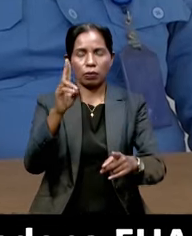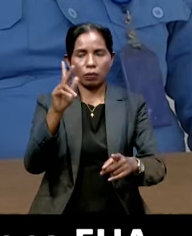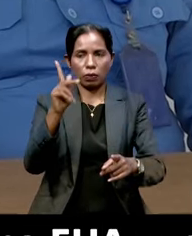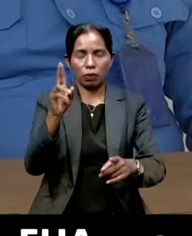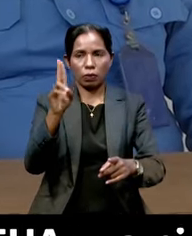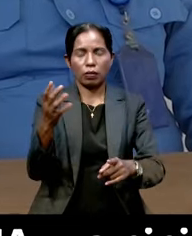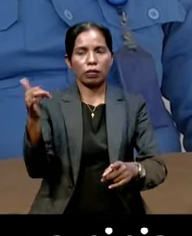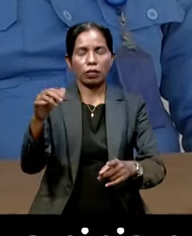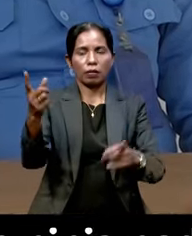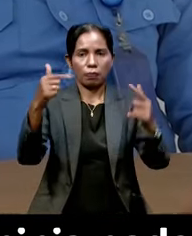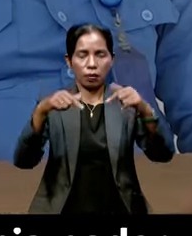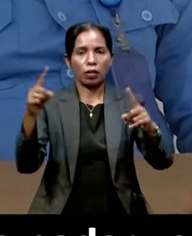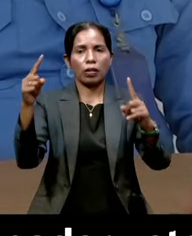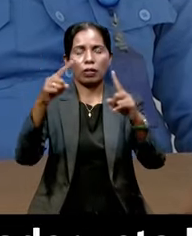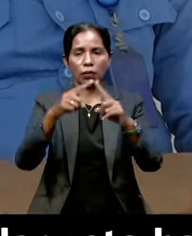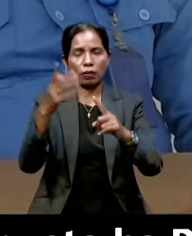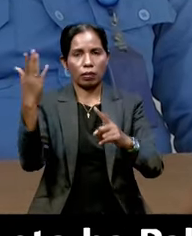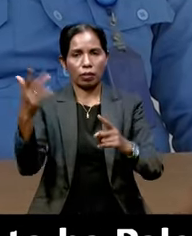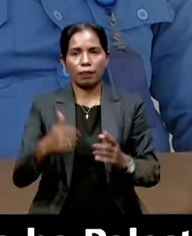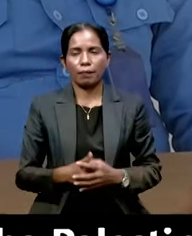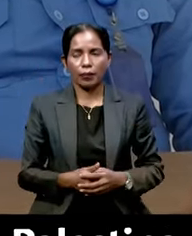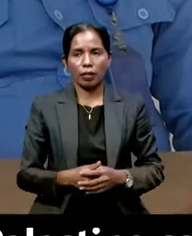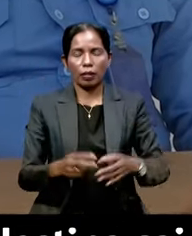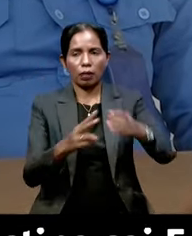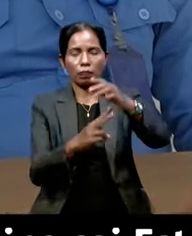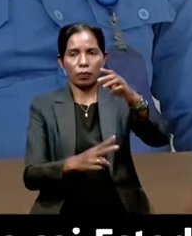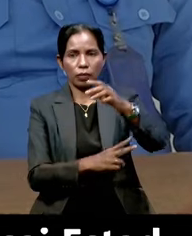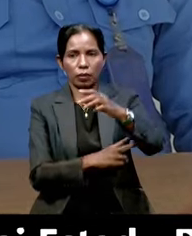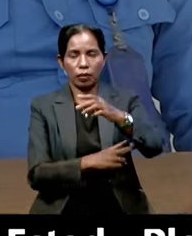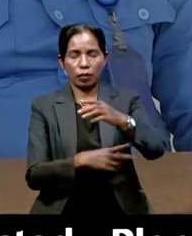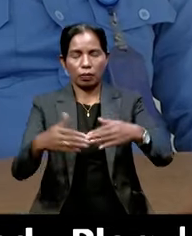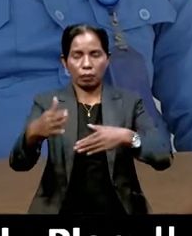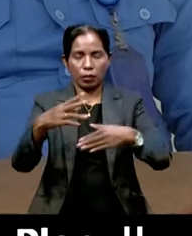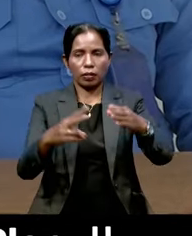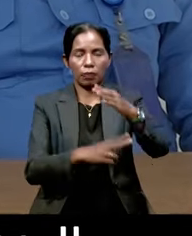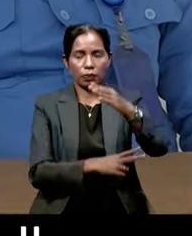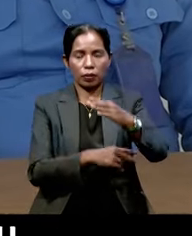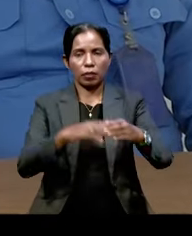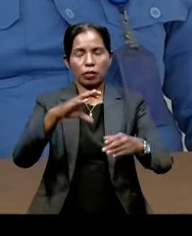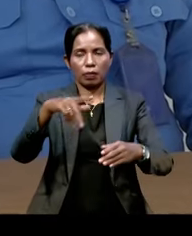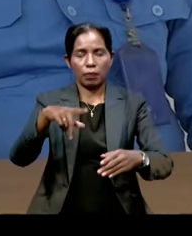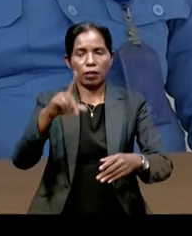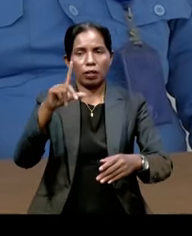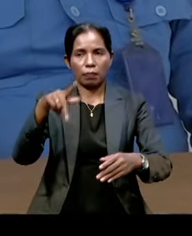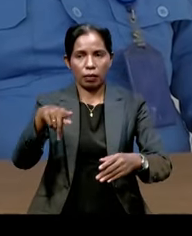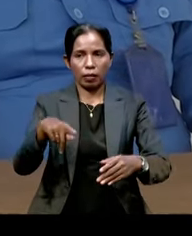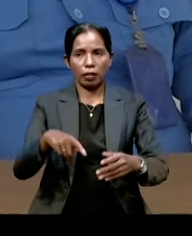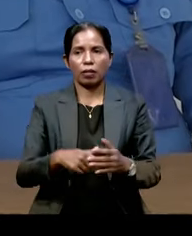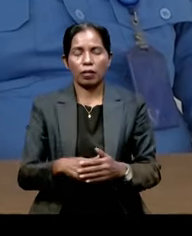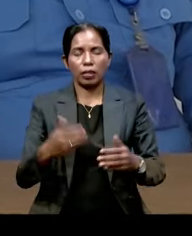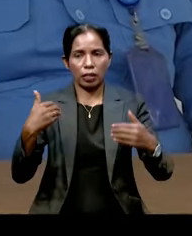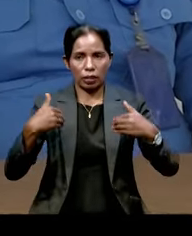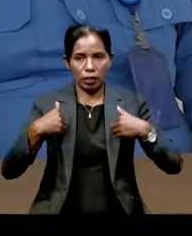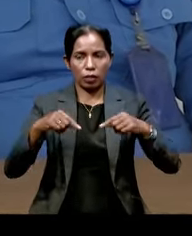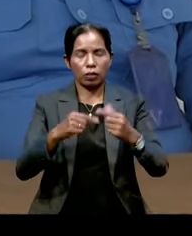e xira mais to, e a. Ponte CPLP, basic ponte CPLP ninia nemaka iha grupo ida